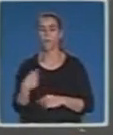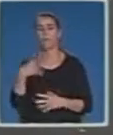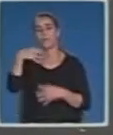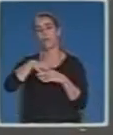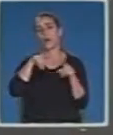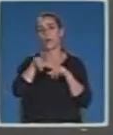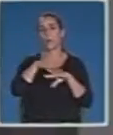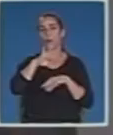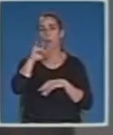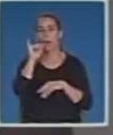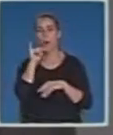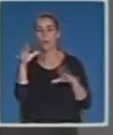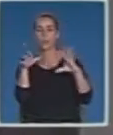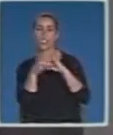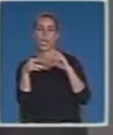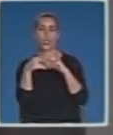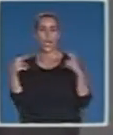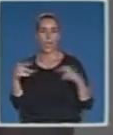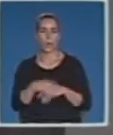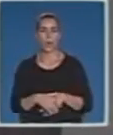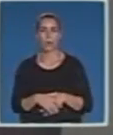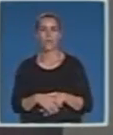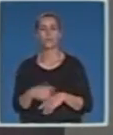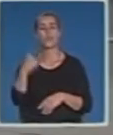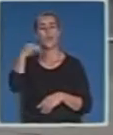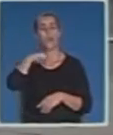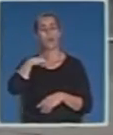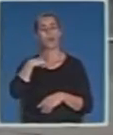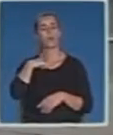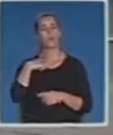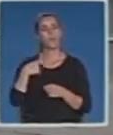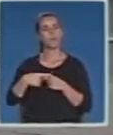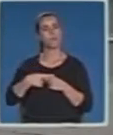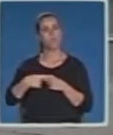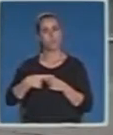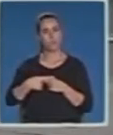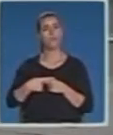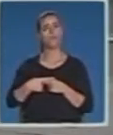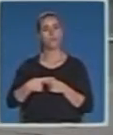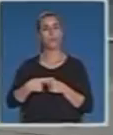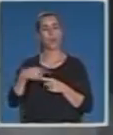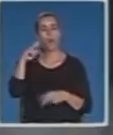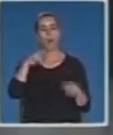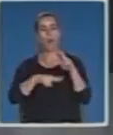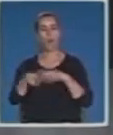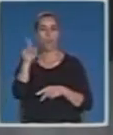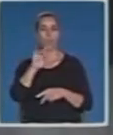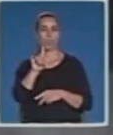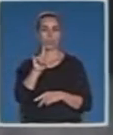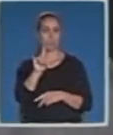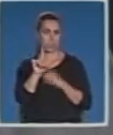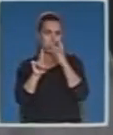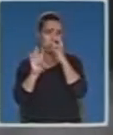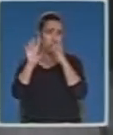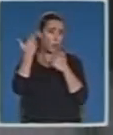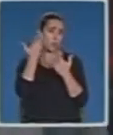via dos pais ligados à autarquia. Na guerra diz ter determinação, a mesma com que encara a etapa do dia 16, aconteça